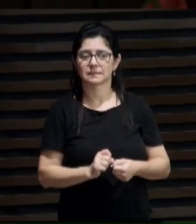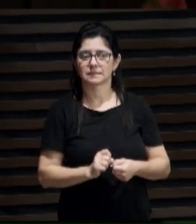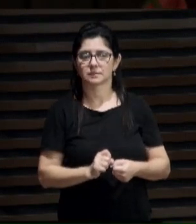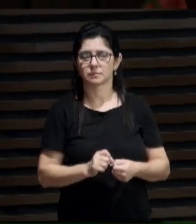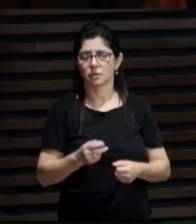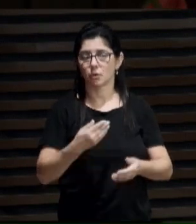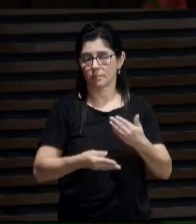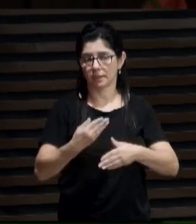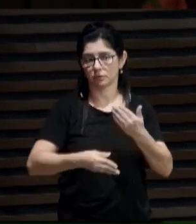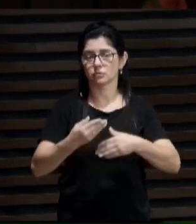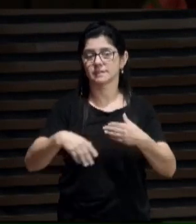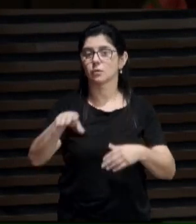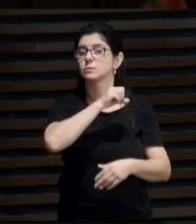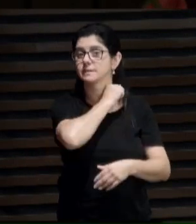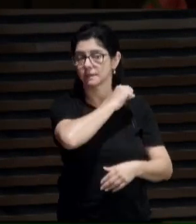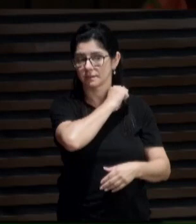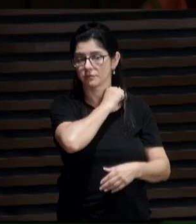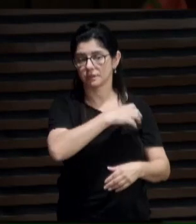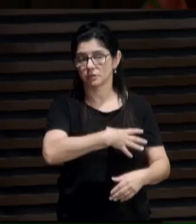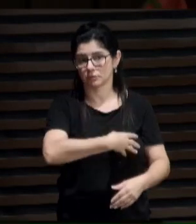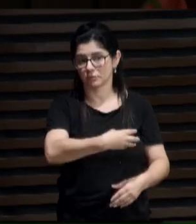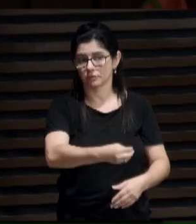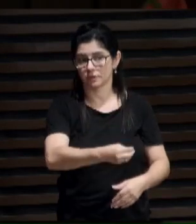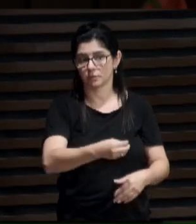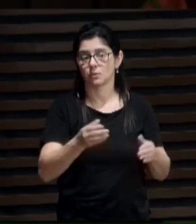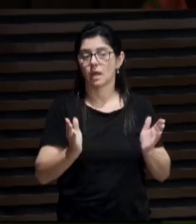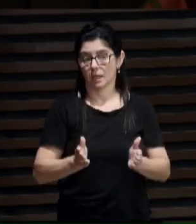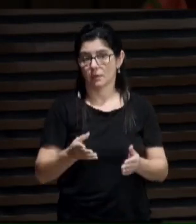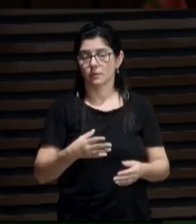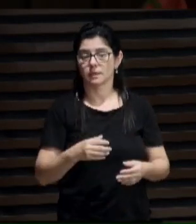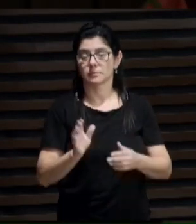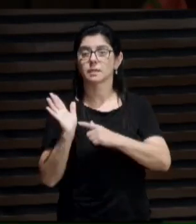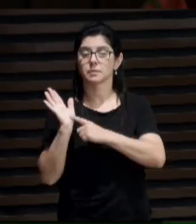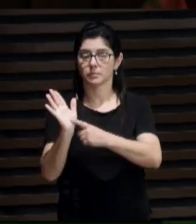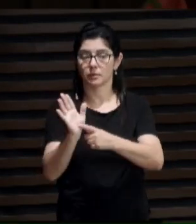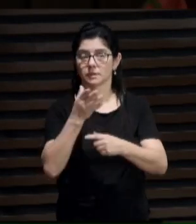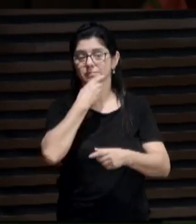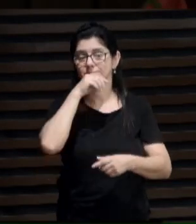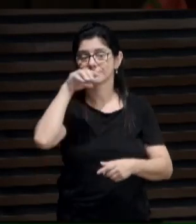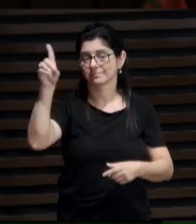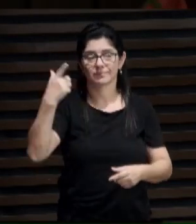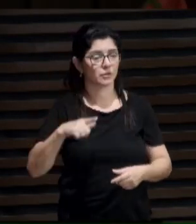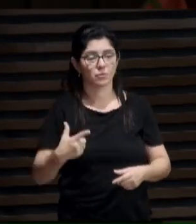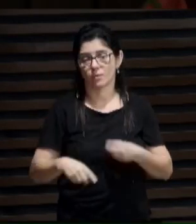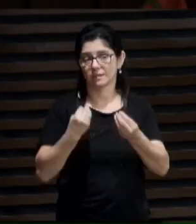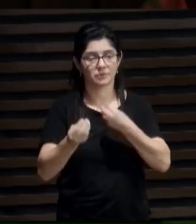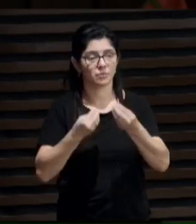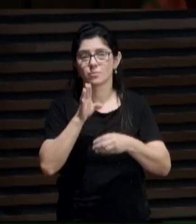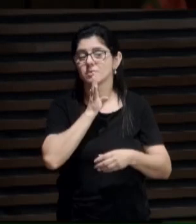agora, o Filho é quem revela o Pai. Não há possibilidade de conhecermos a